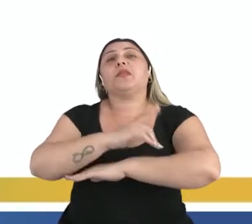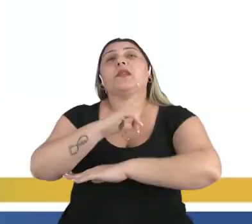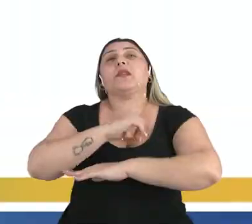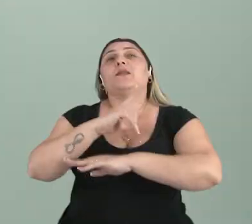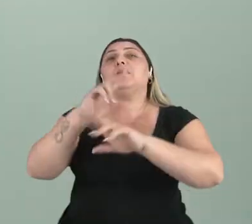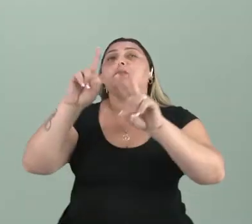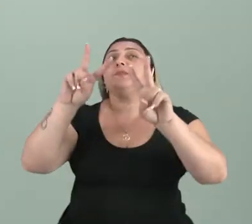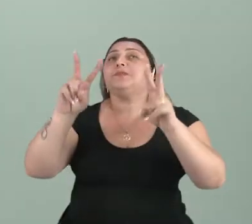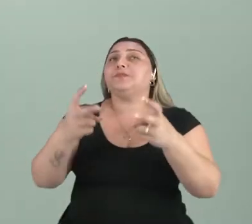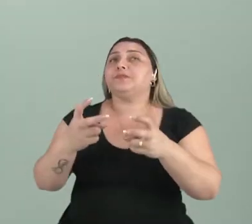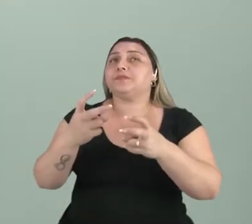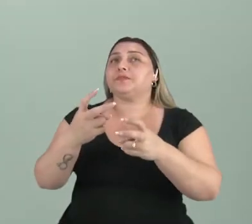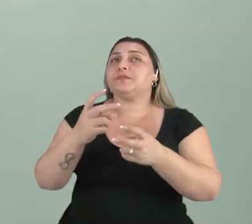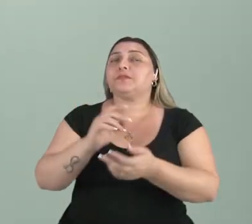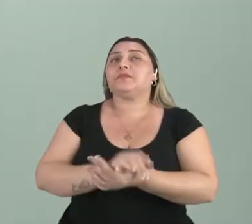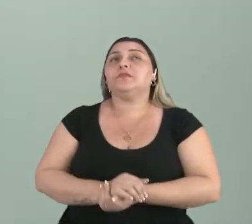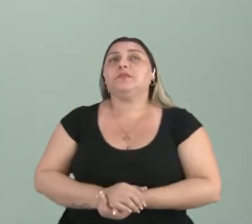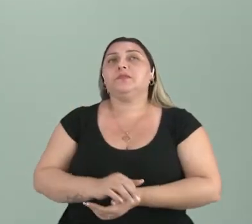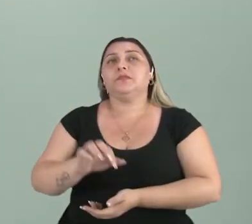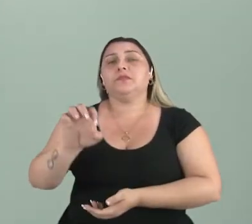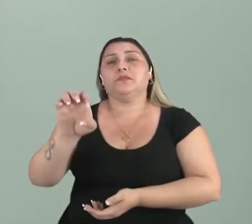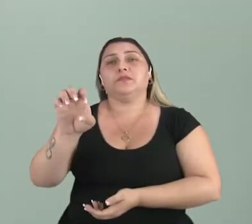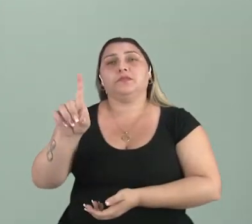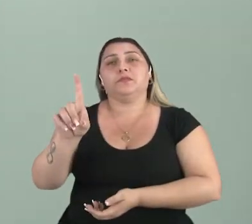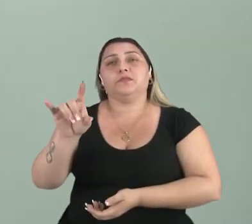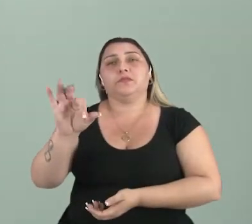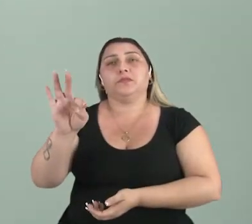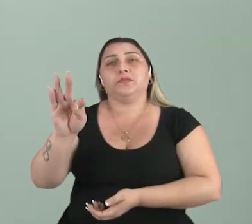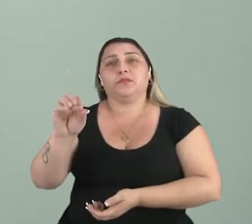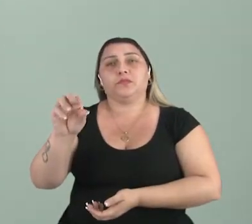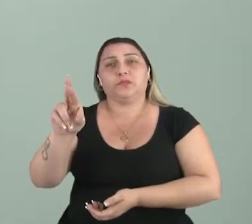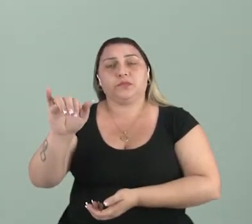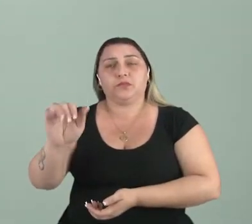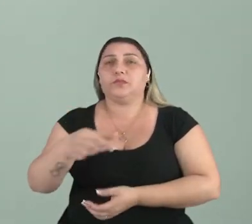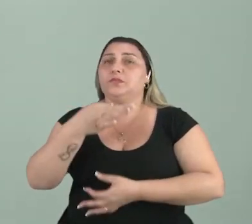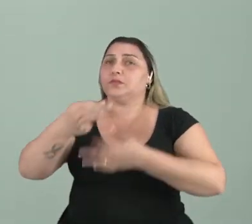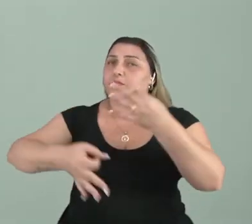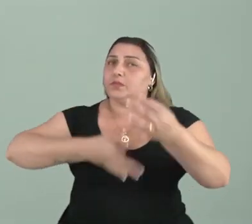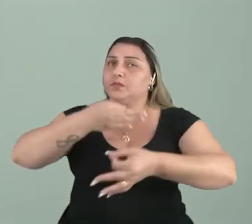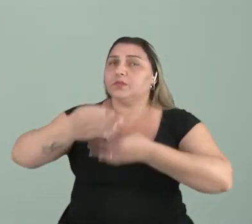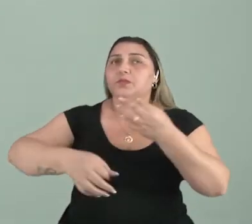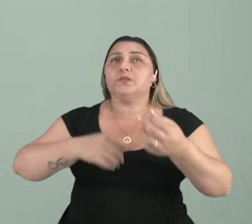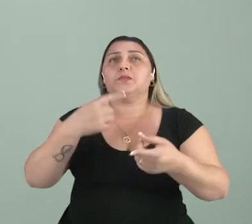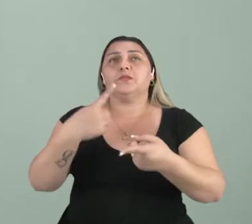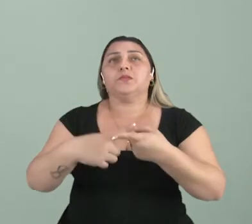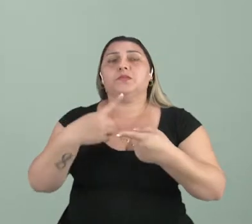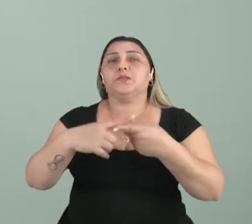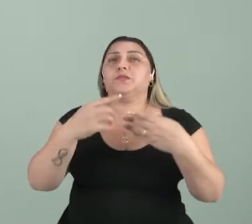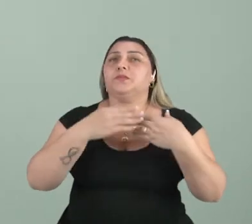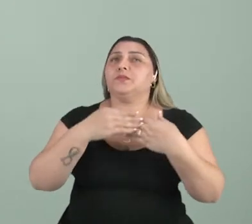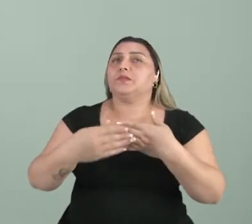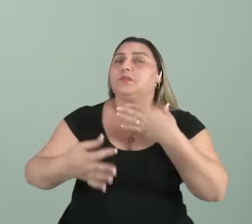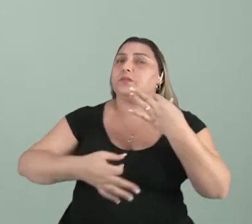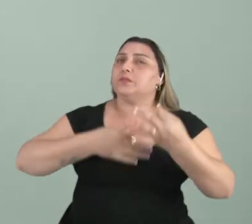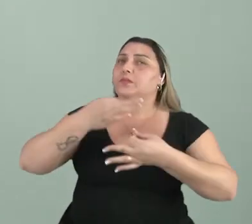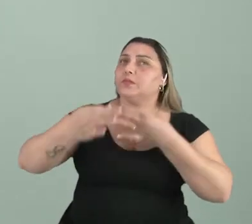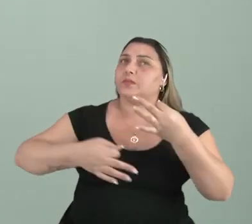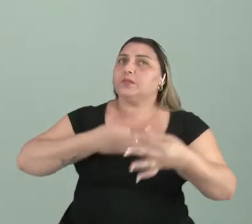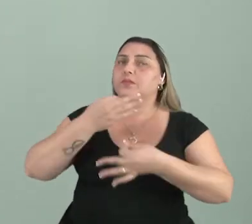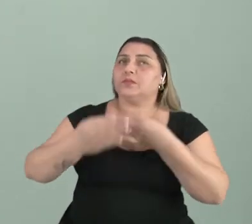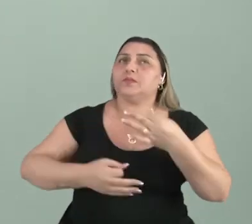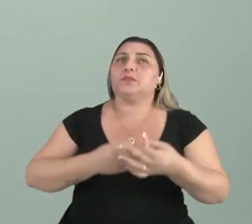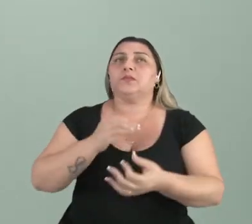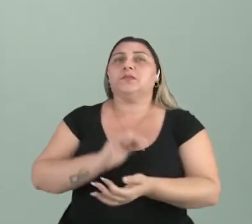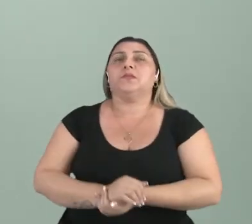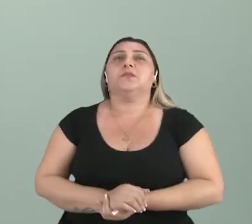como tipologia um texto dissertativo argumentativo, porque ele vai trazer uma opinião, né,